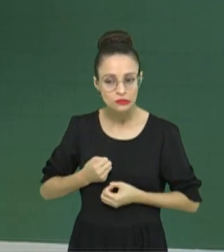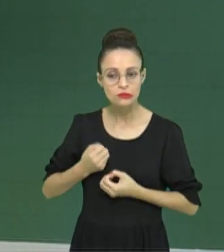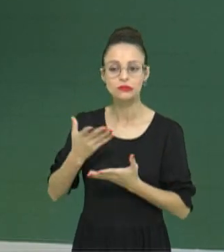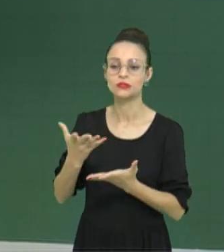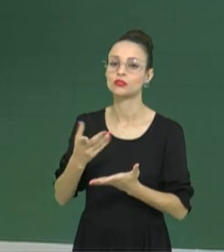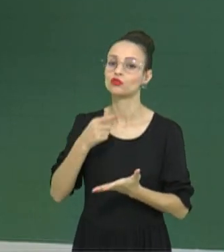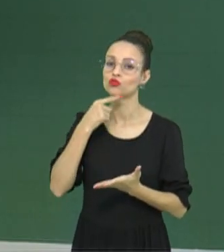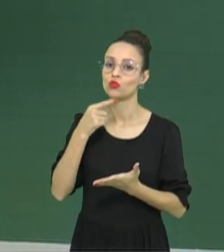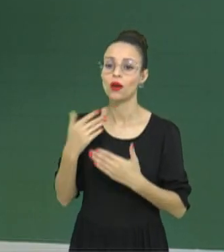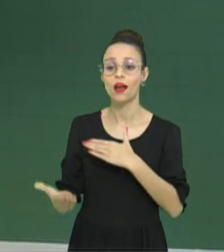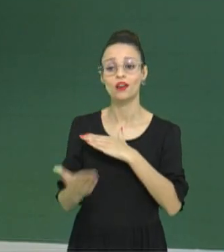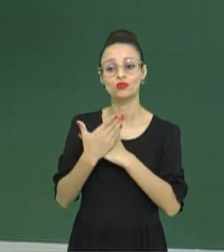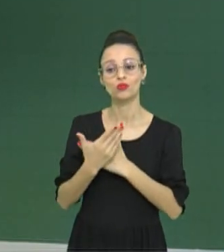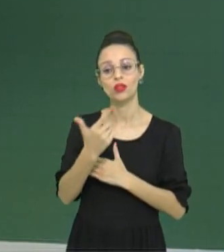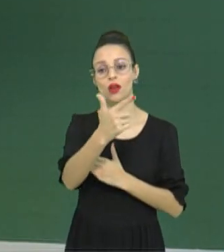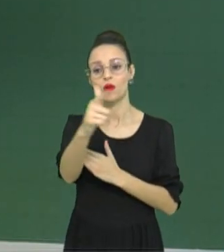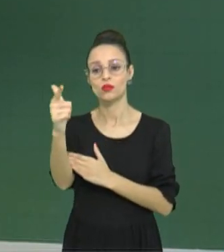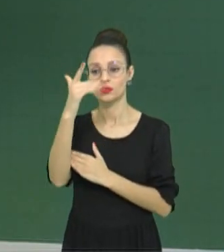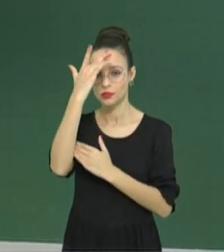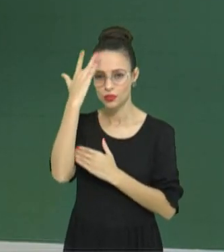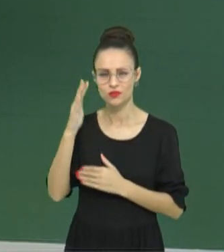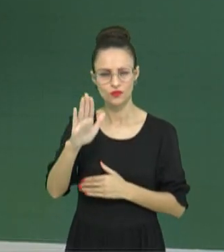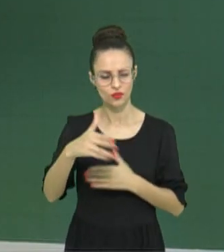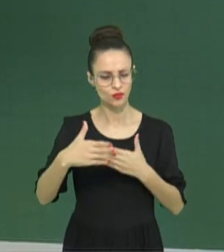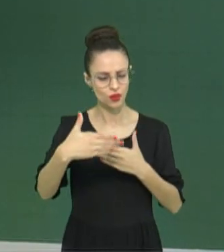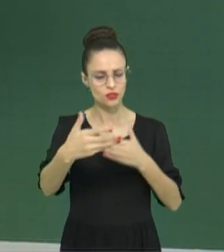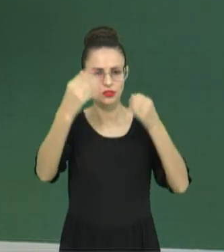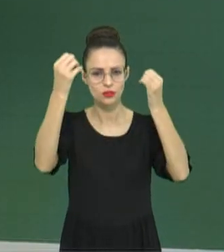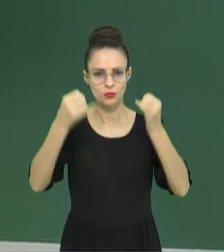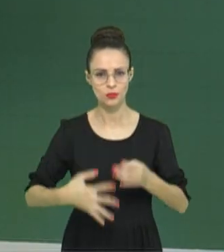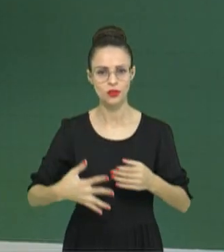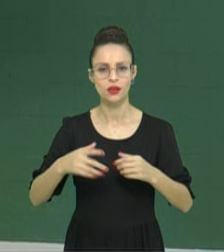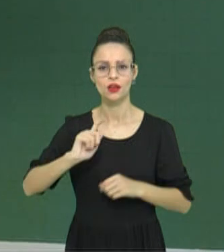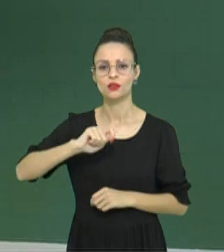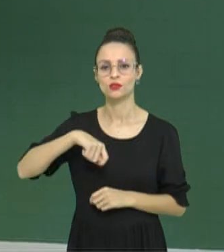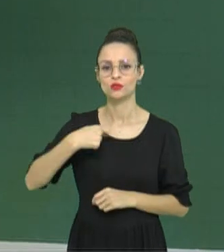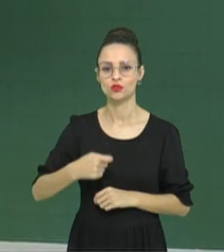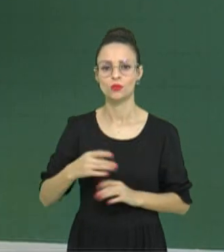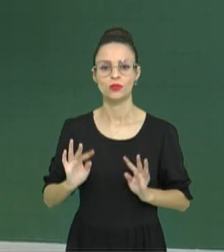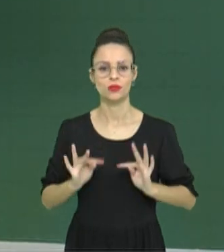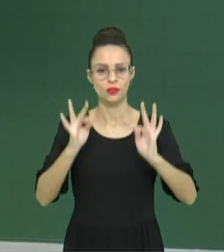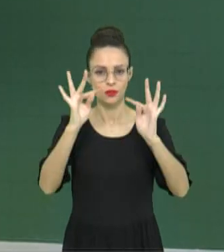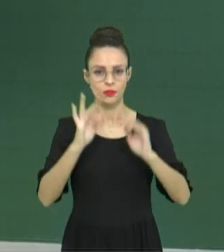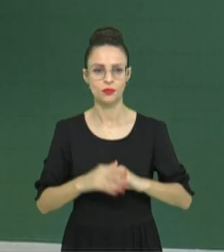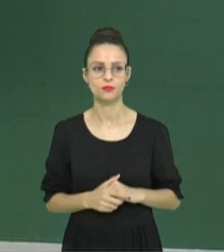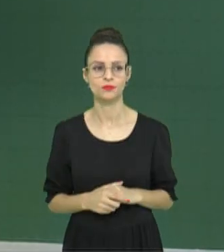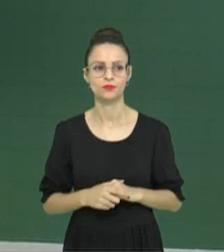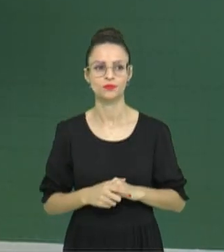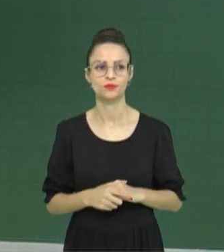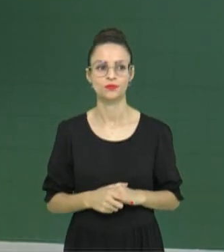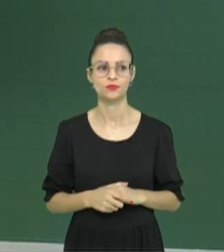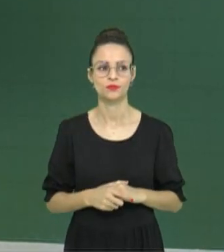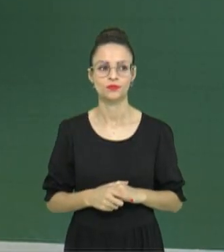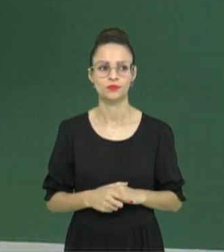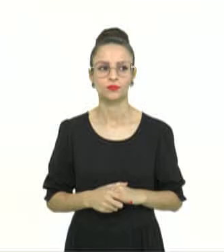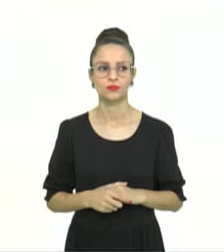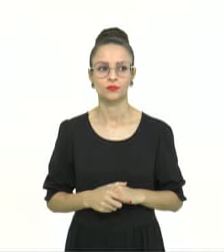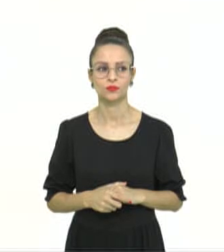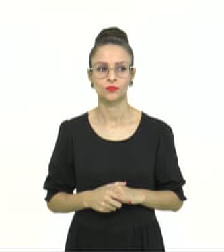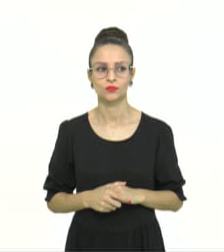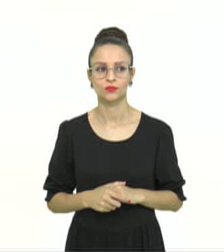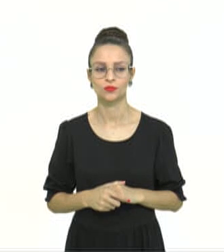não consegue ter ajuda de outras pessoas, que a gente vai falar isso mais para frente, quando vamos falar de tratamento, tá? Então ela vai